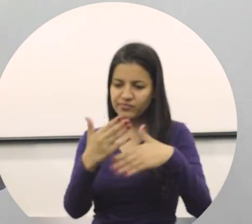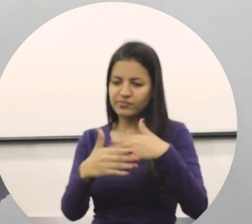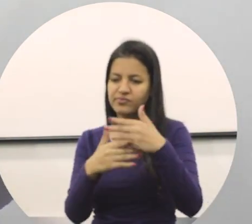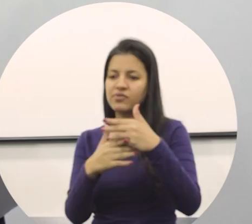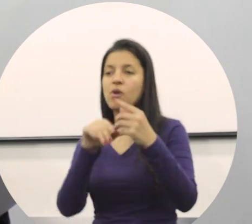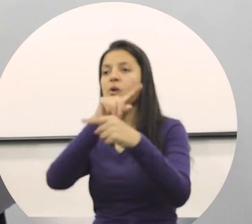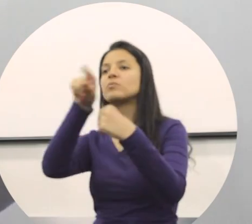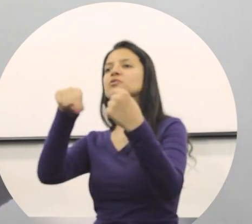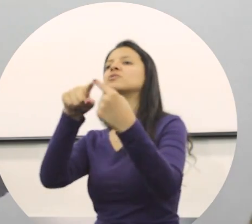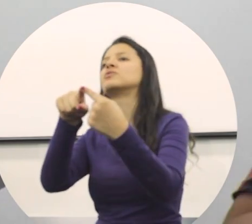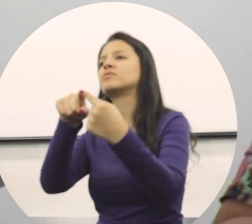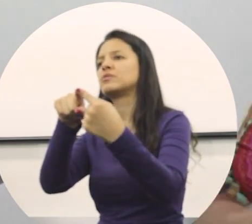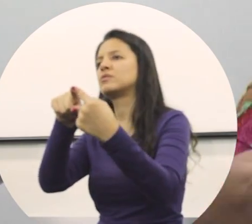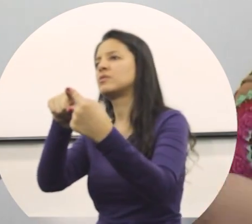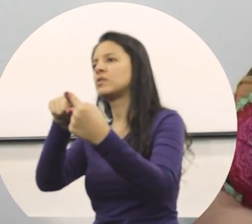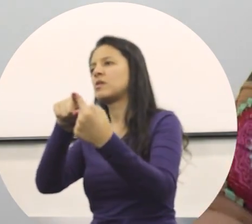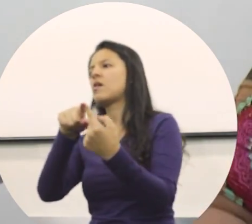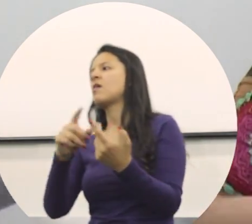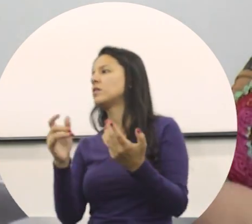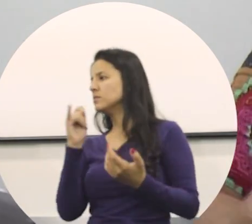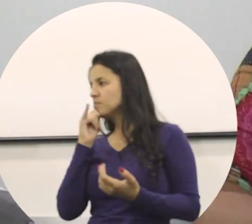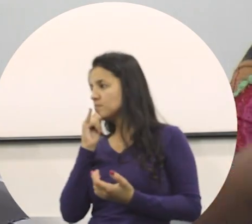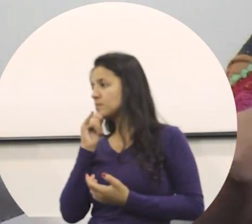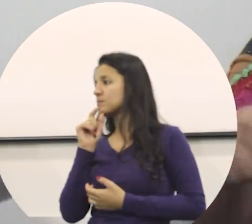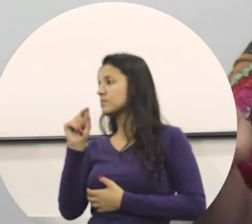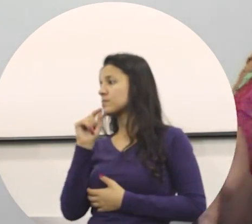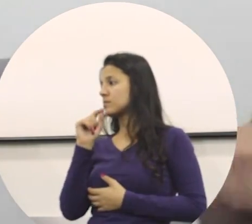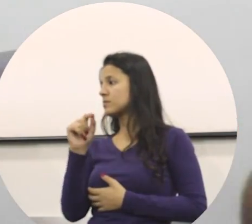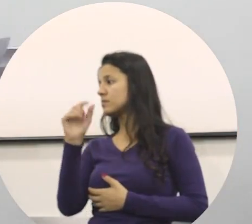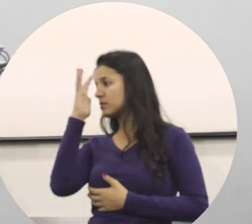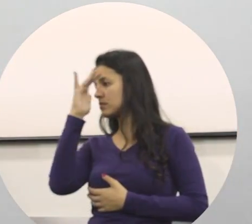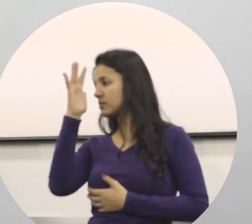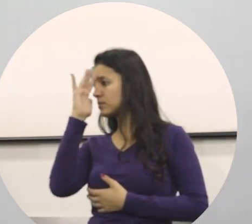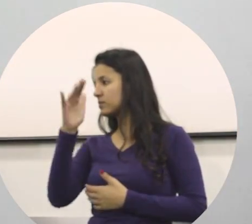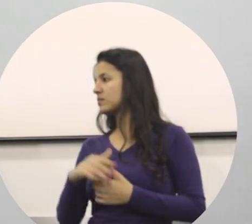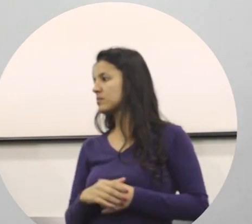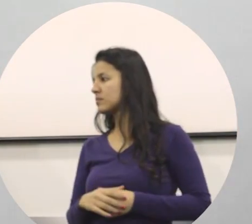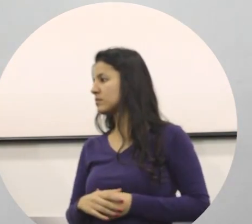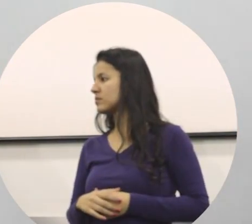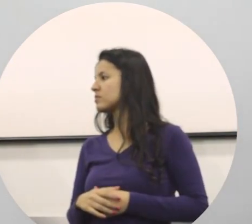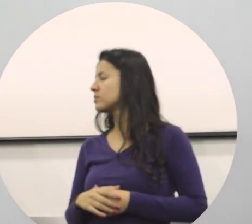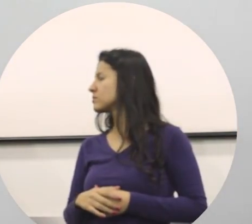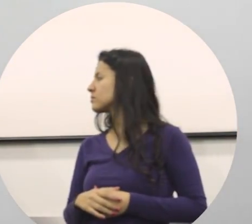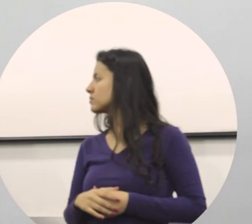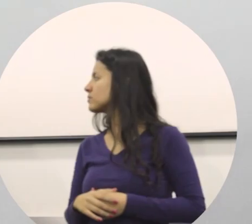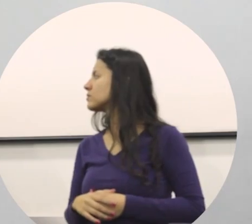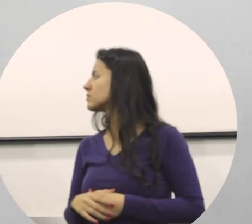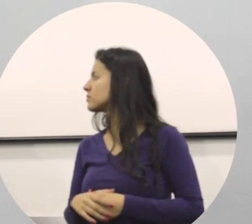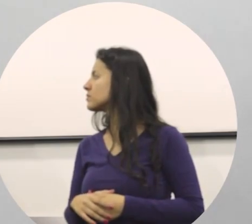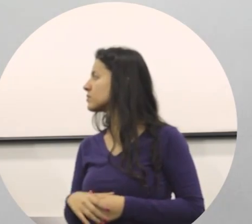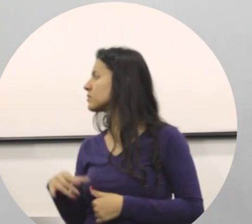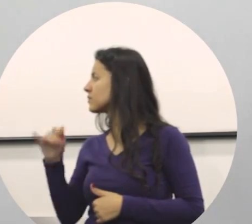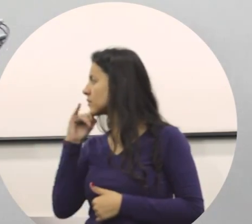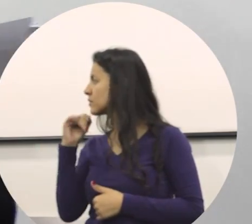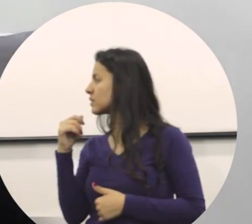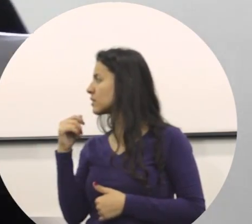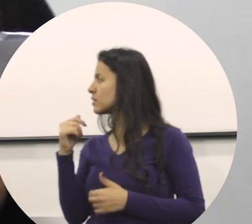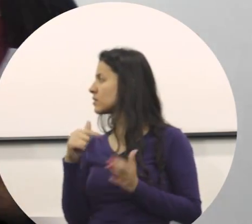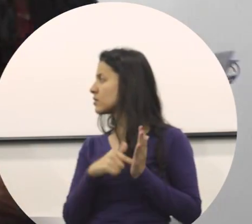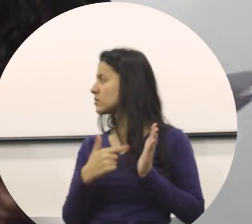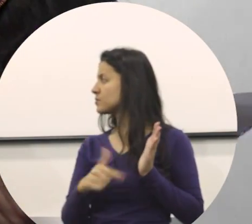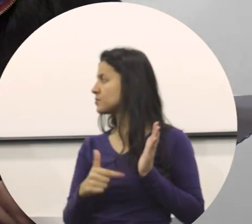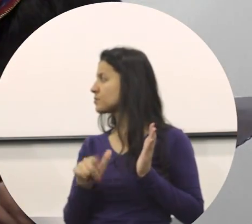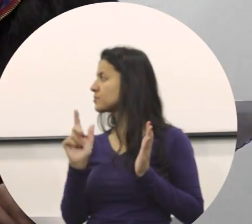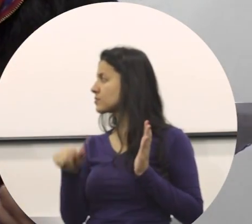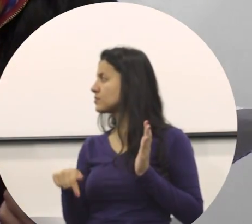parar e falar assim, não, agora vamos, o que a gente pensa nesse aqui, né? Que é o que a gente falou de que nem entra aqui, né, que é o